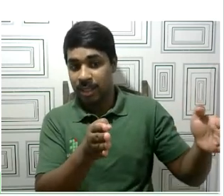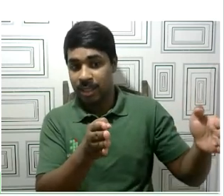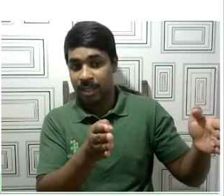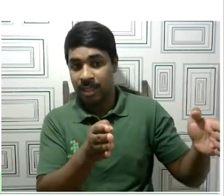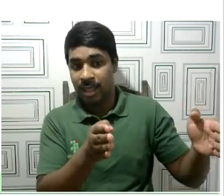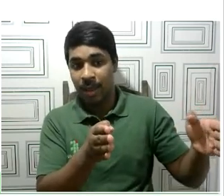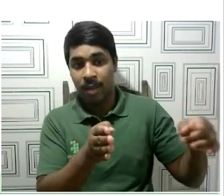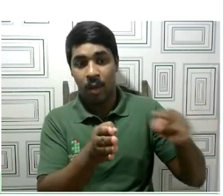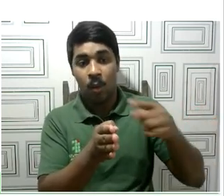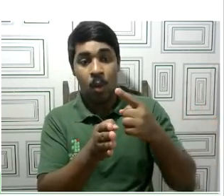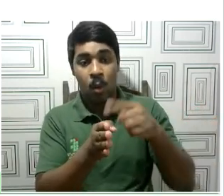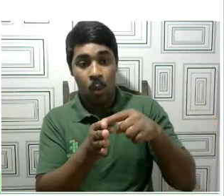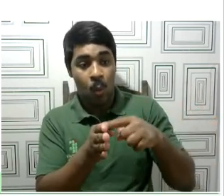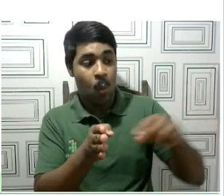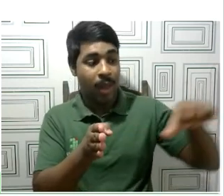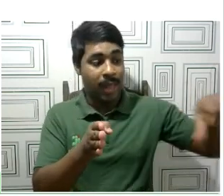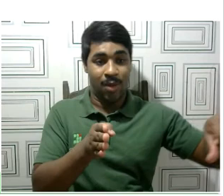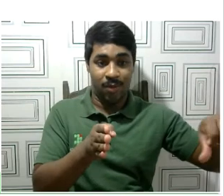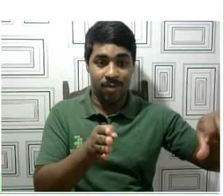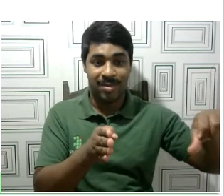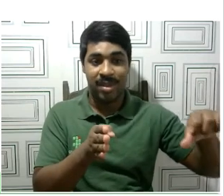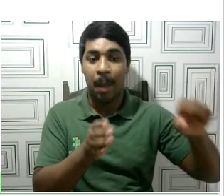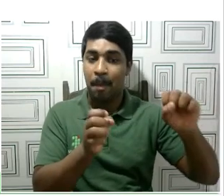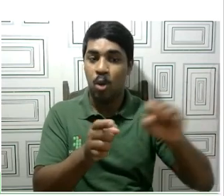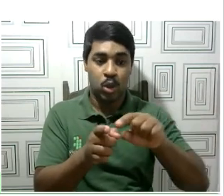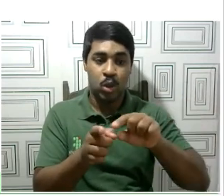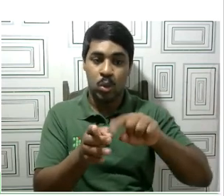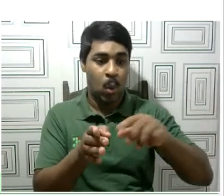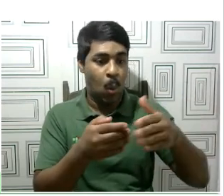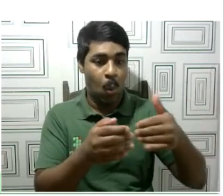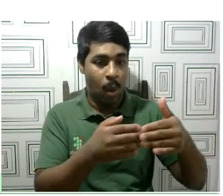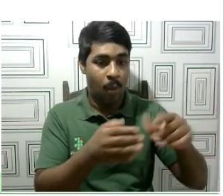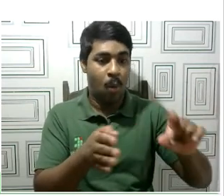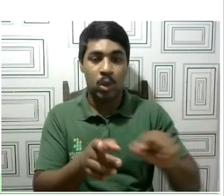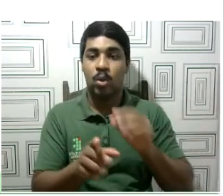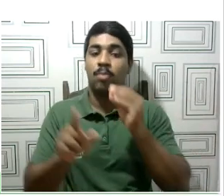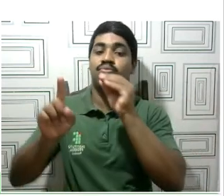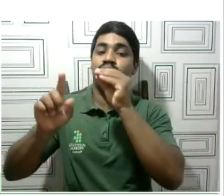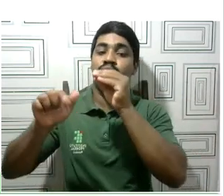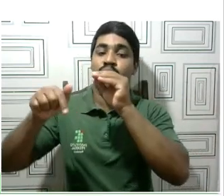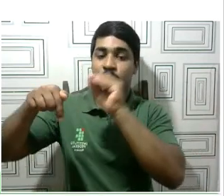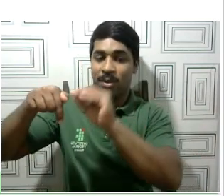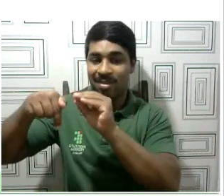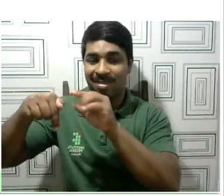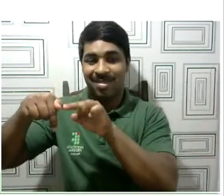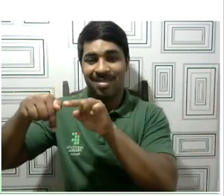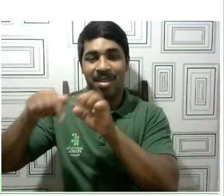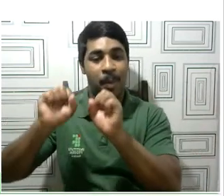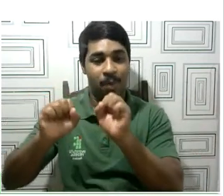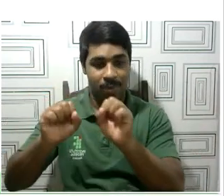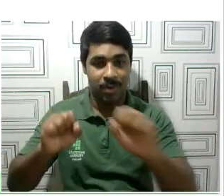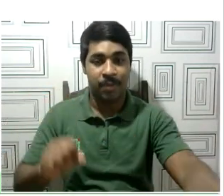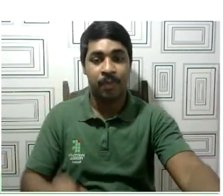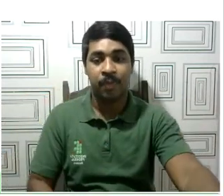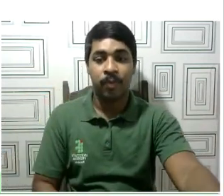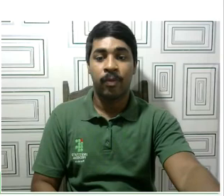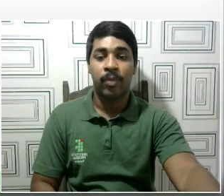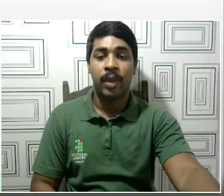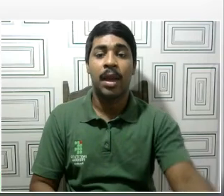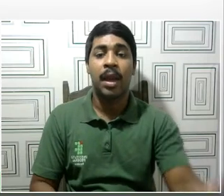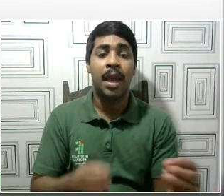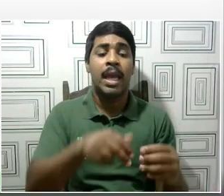maior ou igual a 1 e menor que 10. E esse n aqui ele pode ser um número inteiro, tá? Mas bora ver na prática